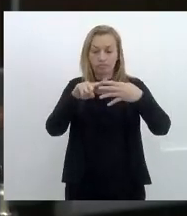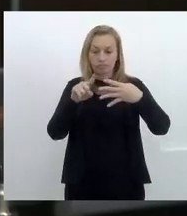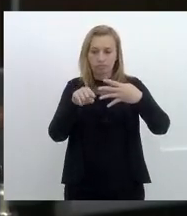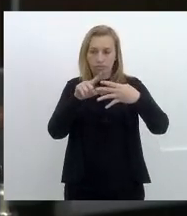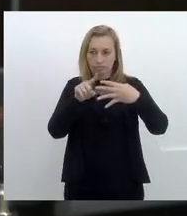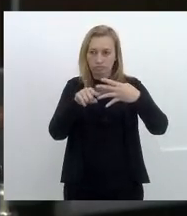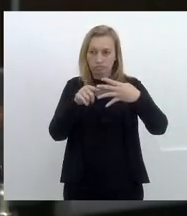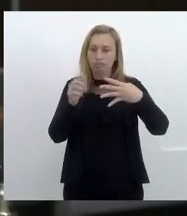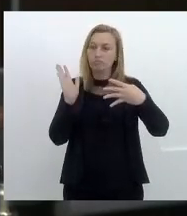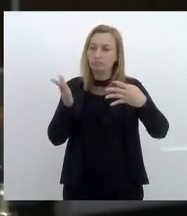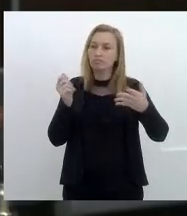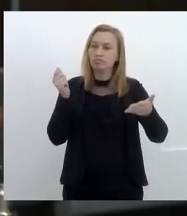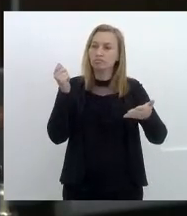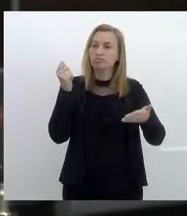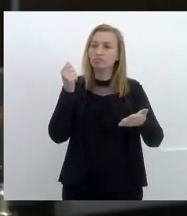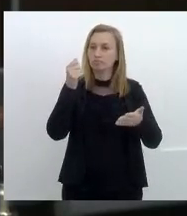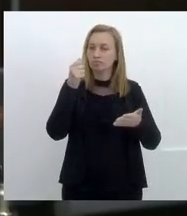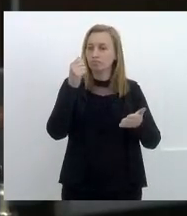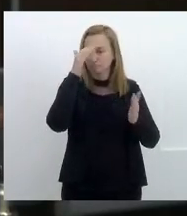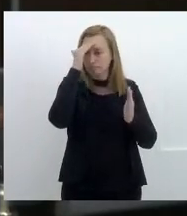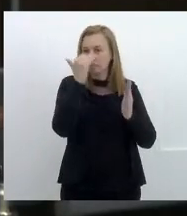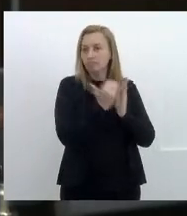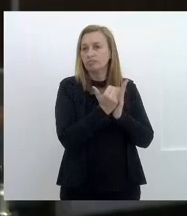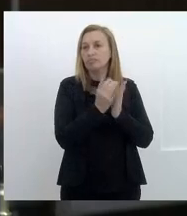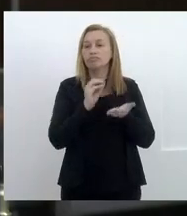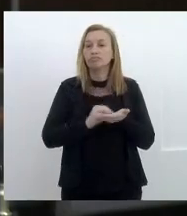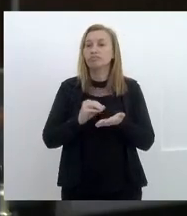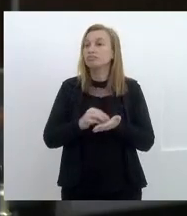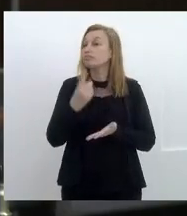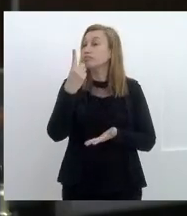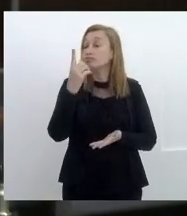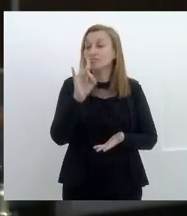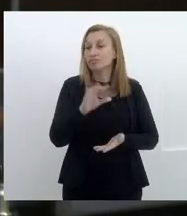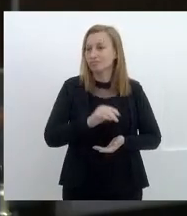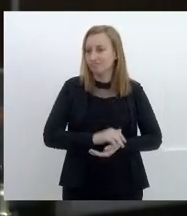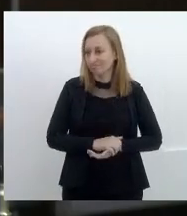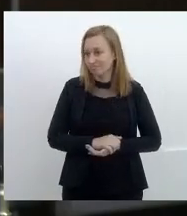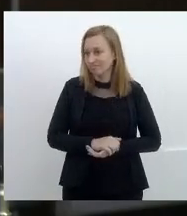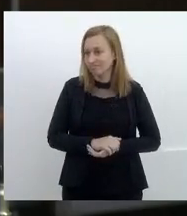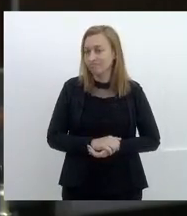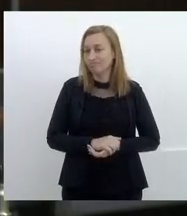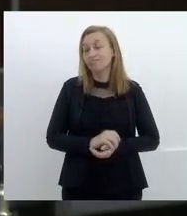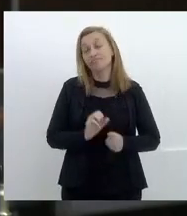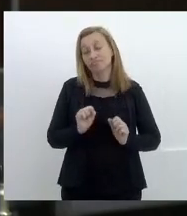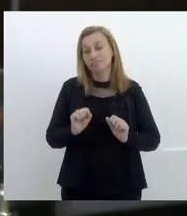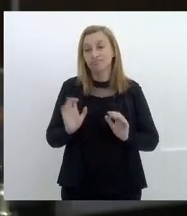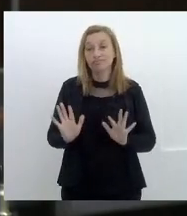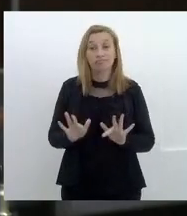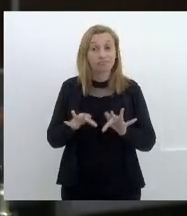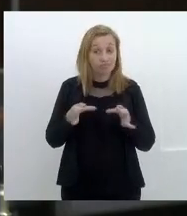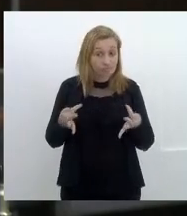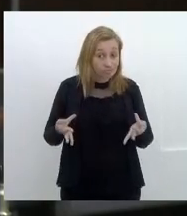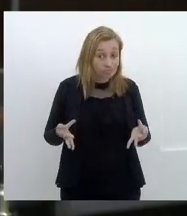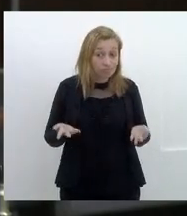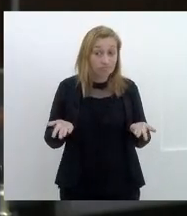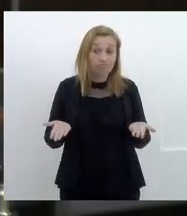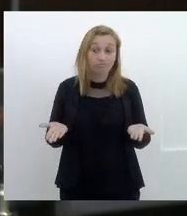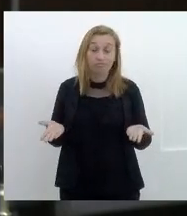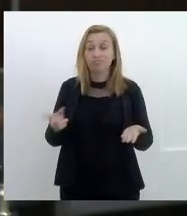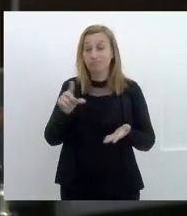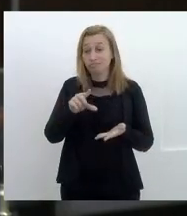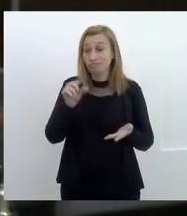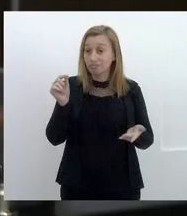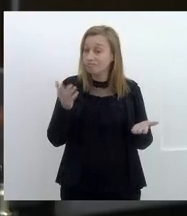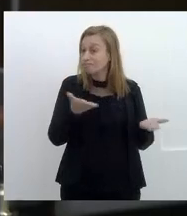e apenas mais uma para cumprir que poderia ser pura e simplesmente se fosse o caso você